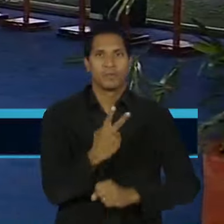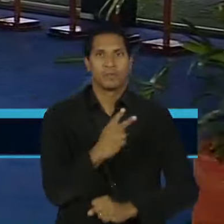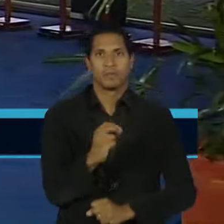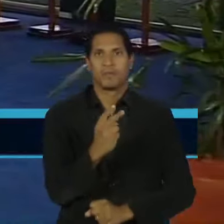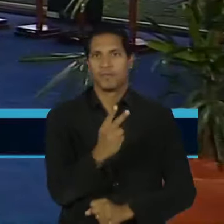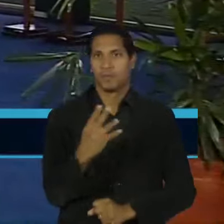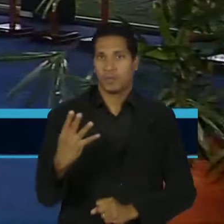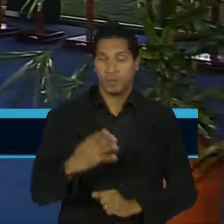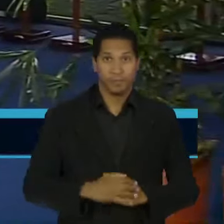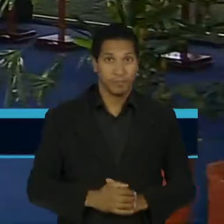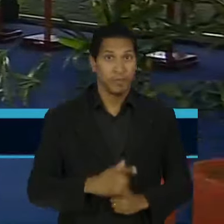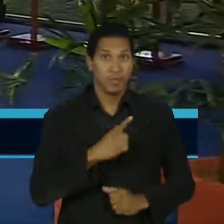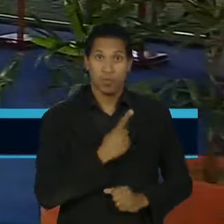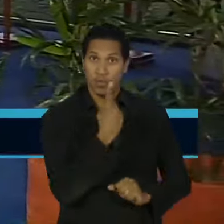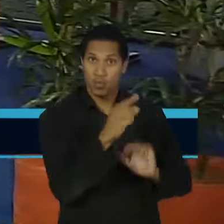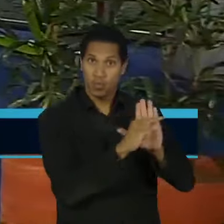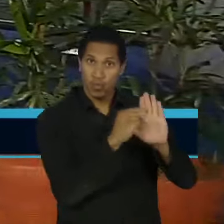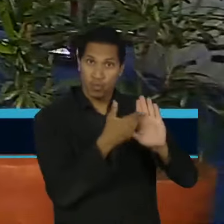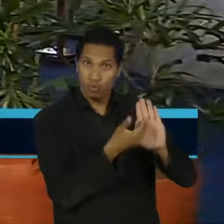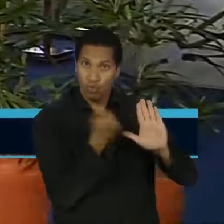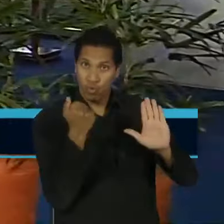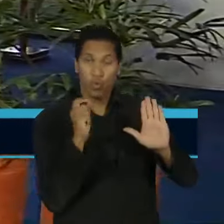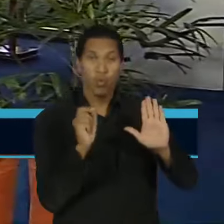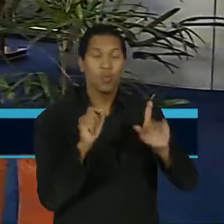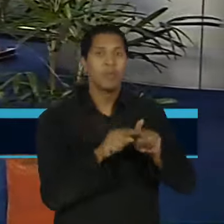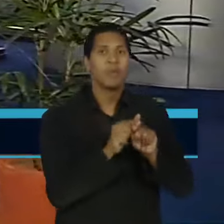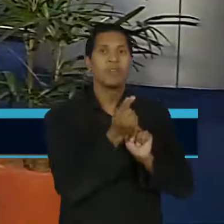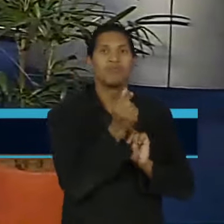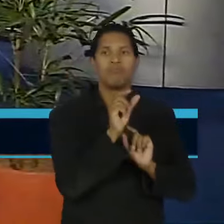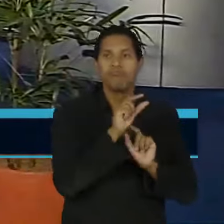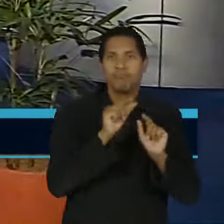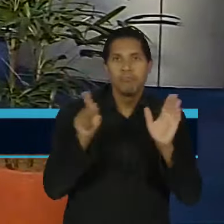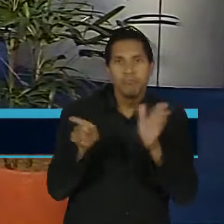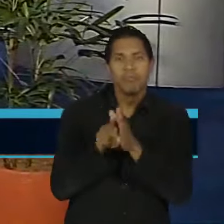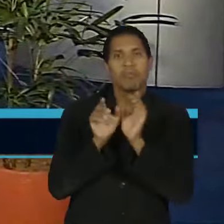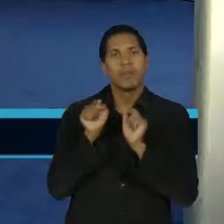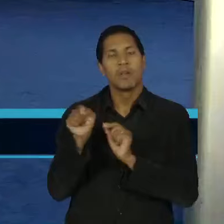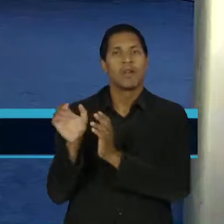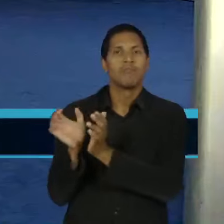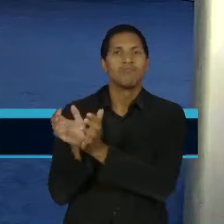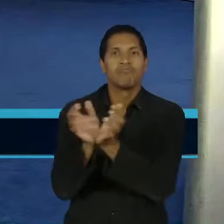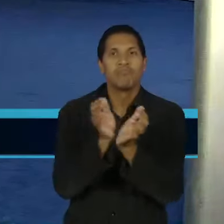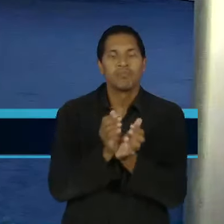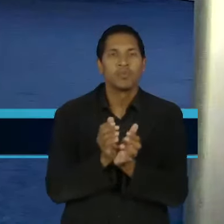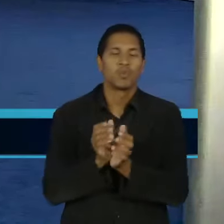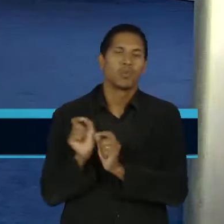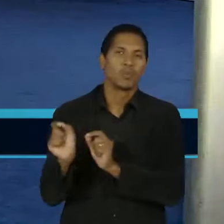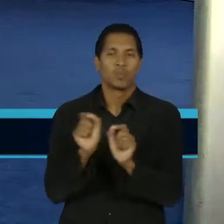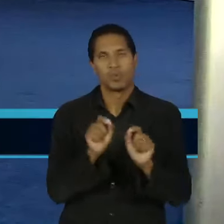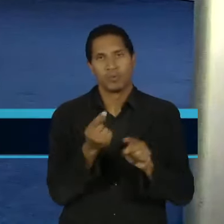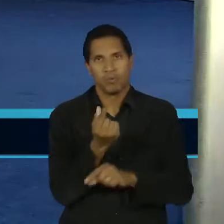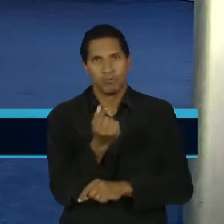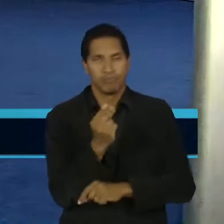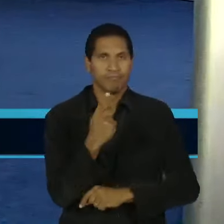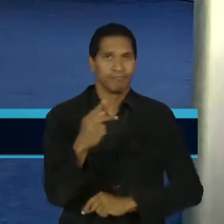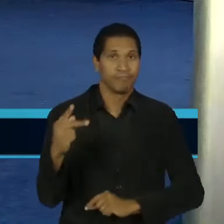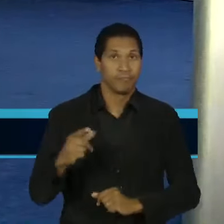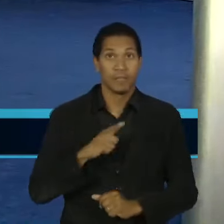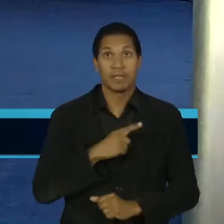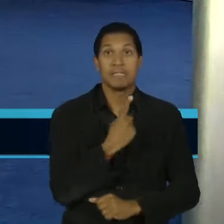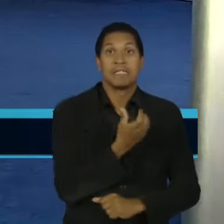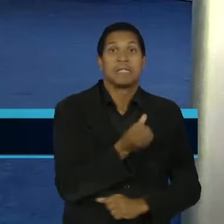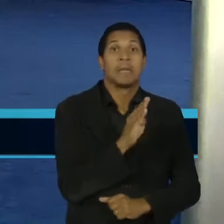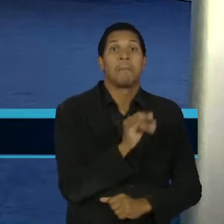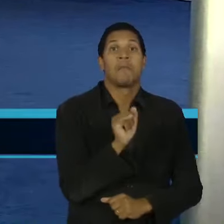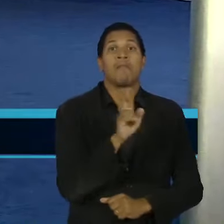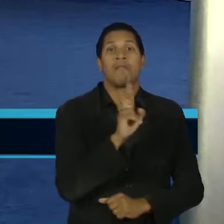O único veto foi em relação aos recursos direcionados às emendas de bancada. O Congresso havia previsto 16